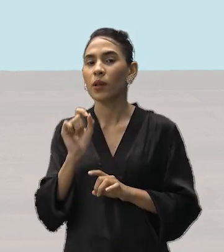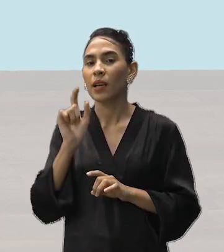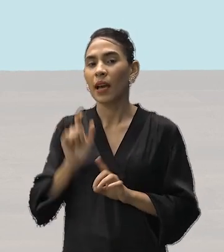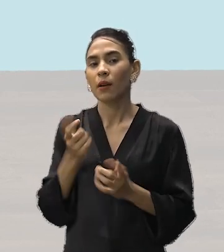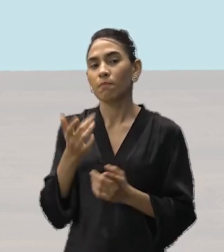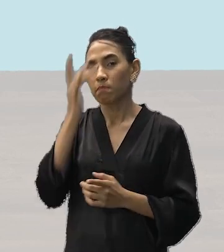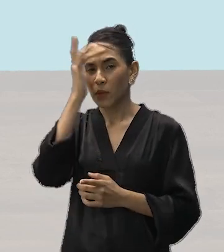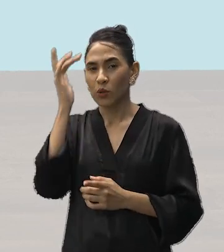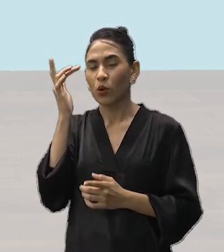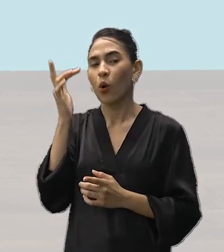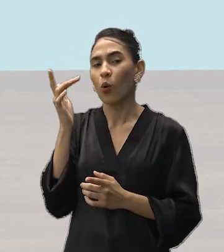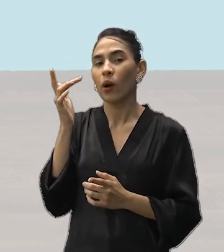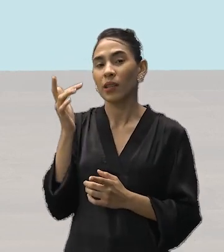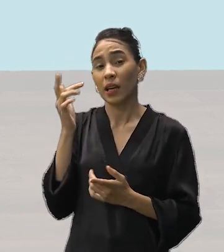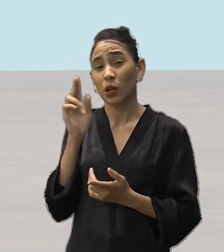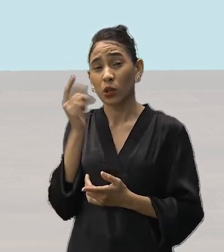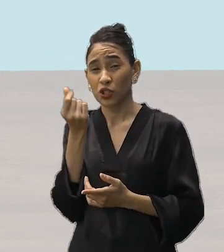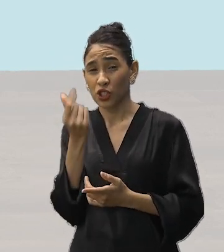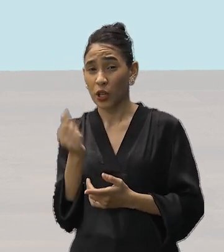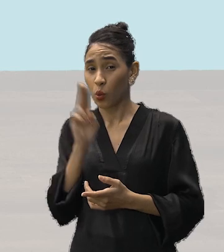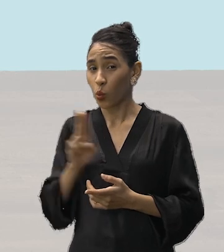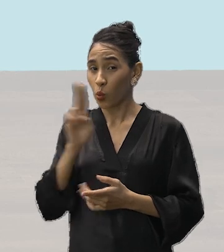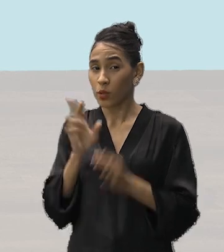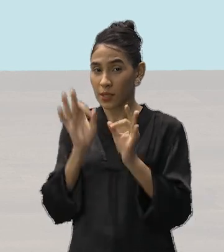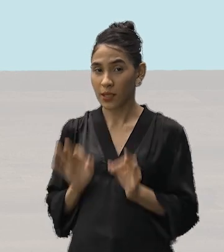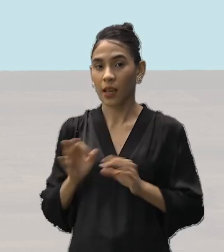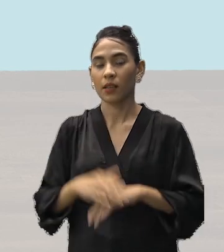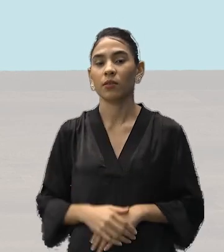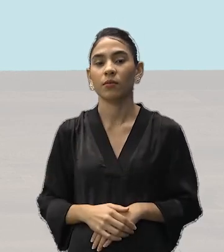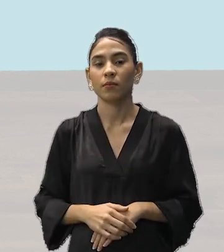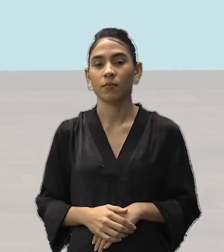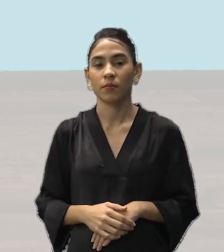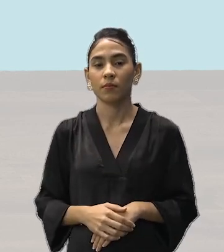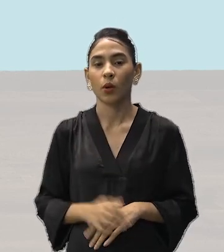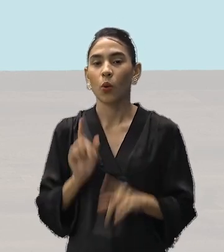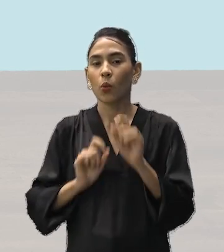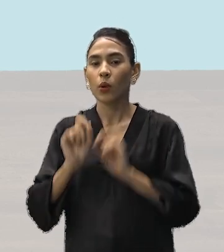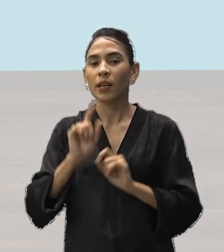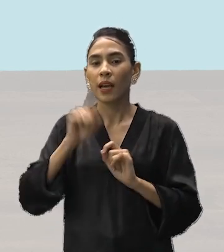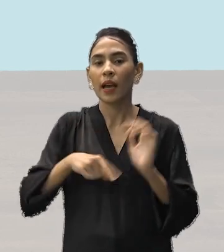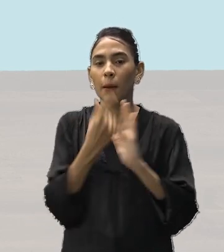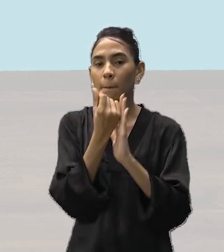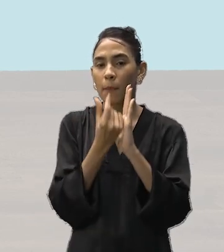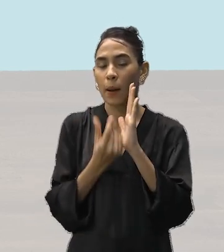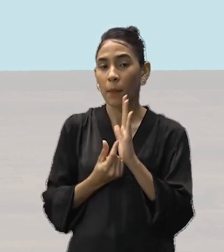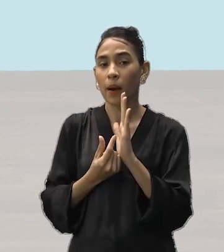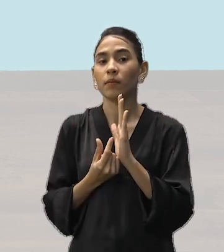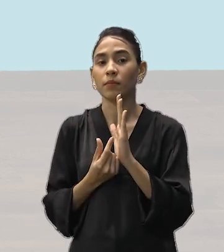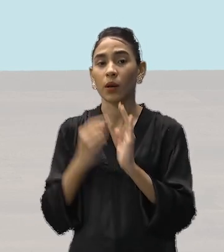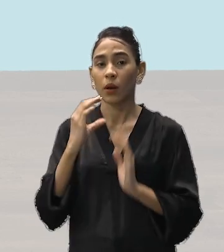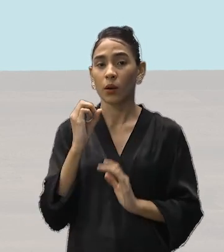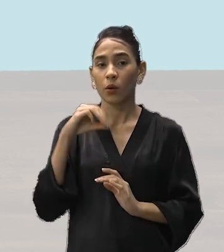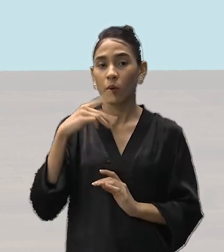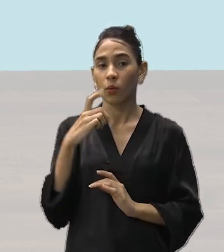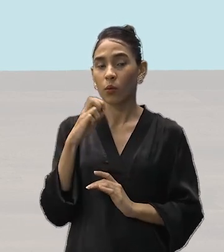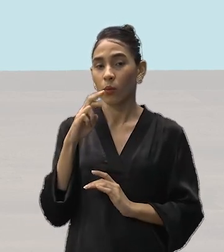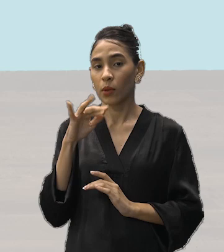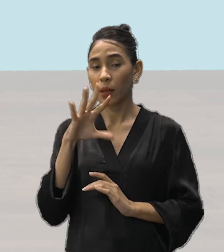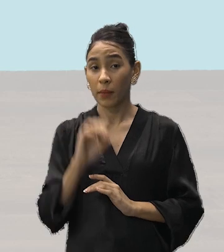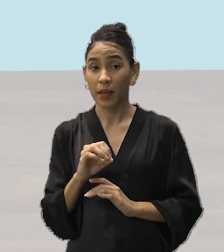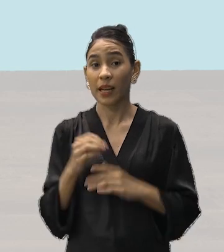consciente. Agora nós temos aqui também o que são as finanças comportamentais. Como o nome já diz, elas dependem do